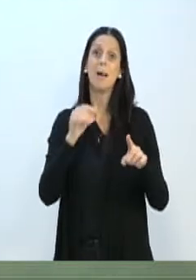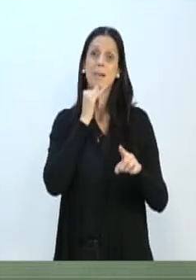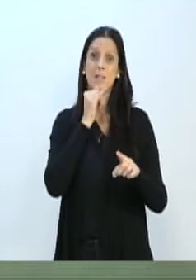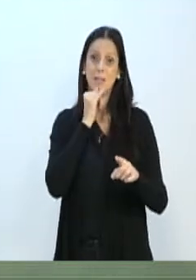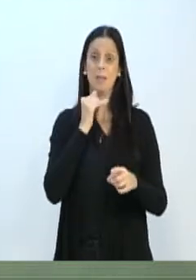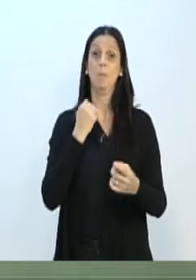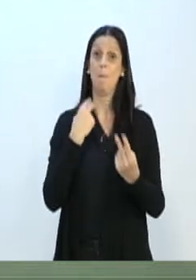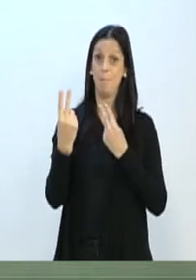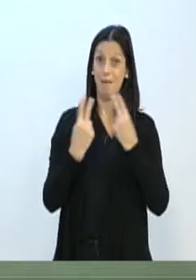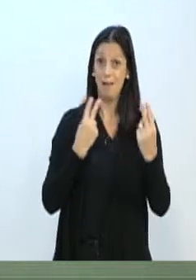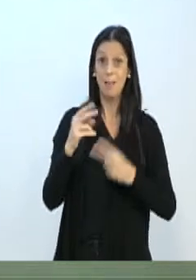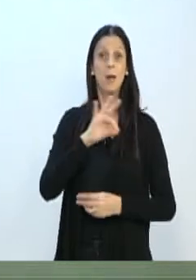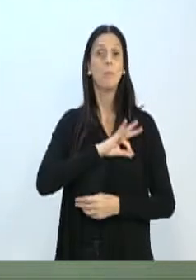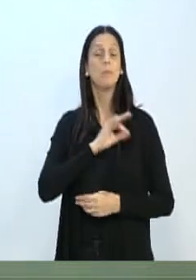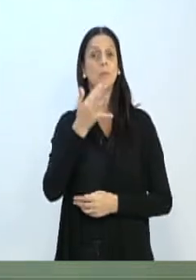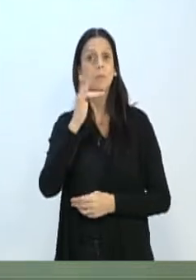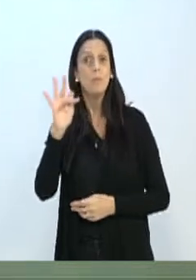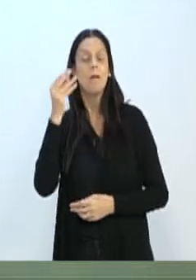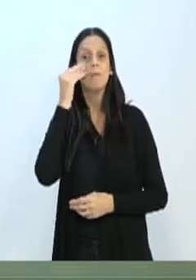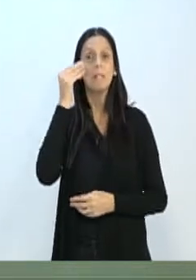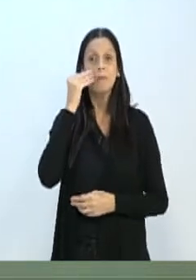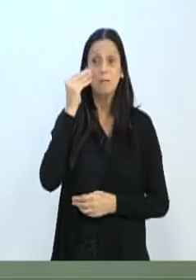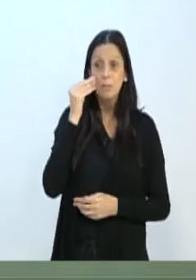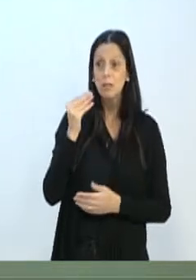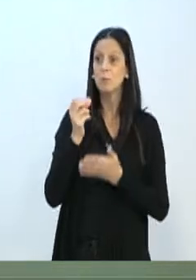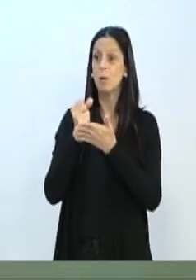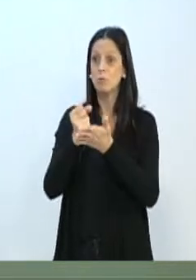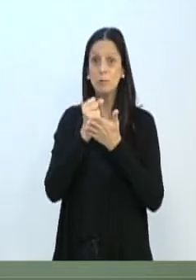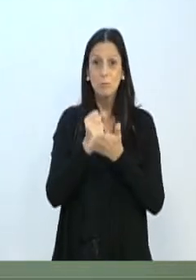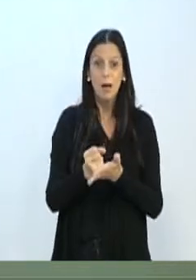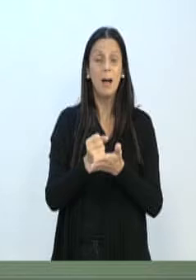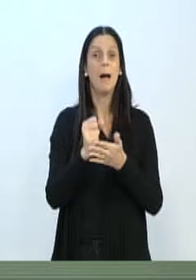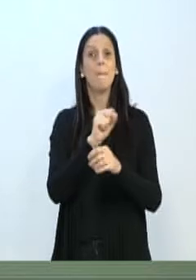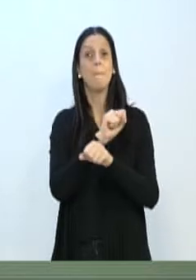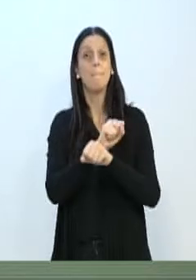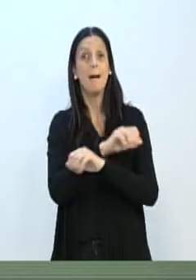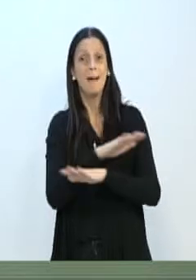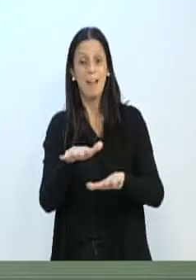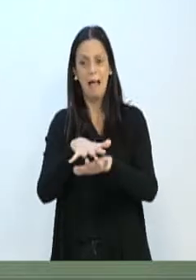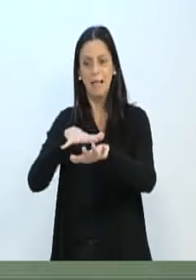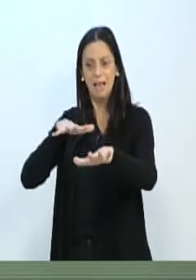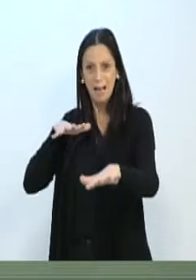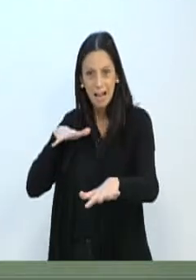trabalho de tentar desobstruir, mas são muitos pontos e as dificuldades são enormes.